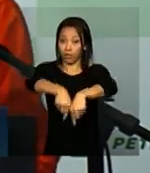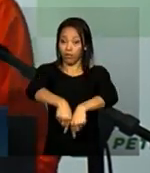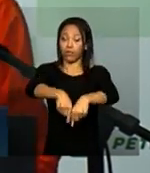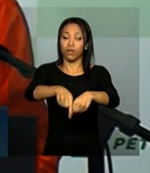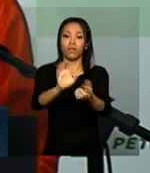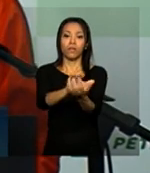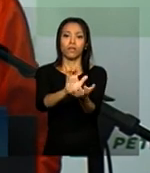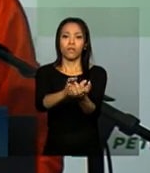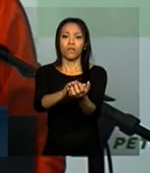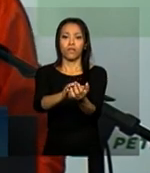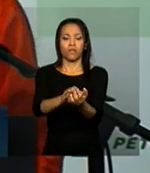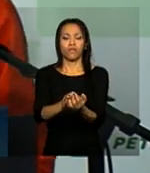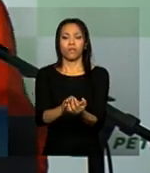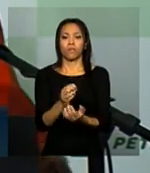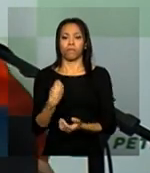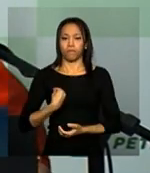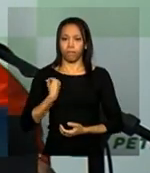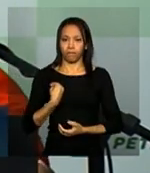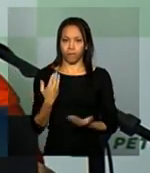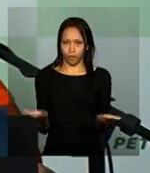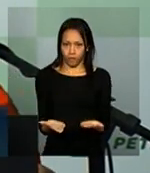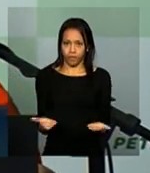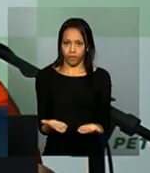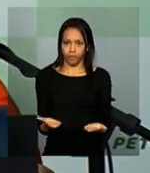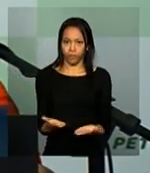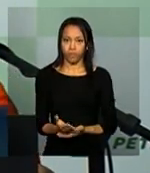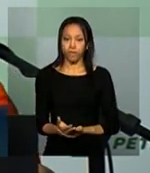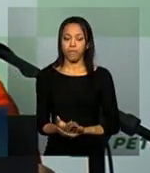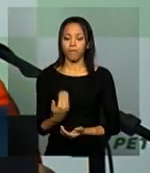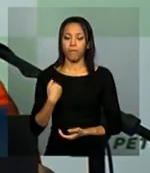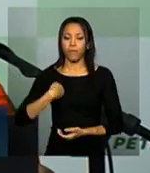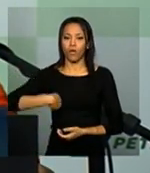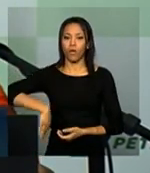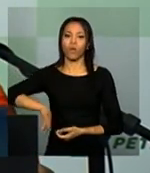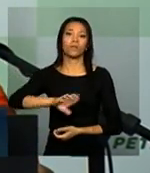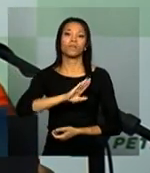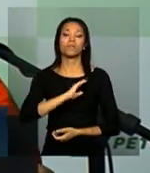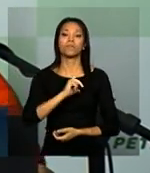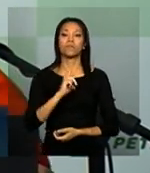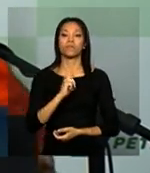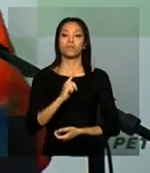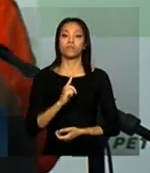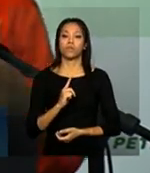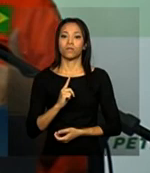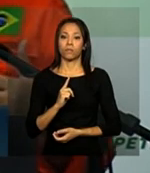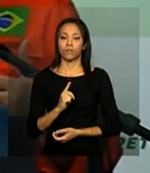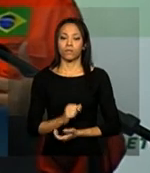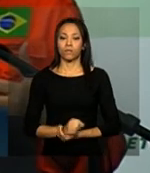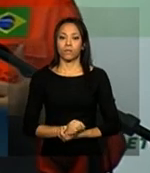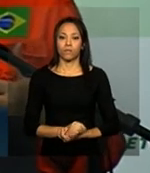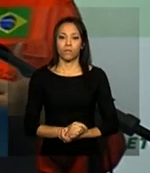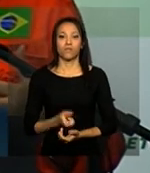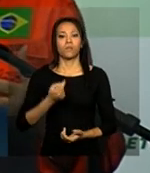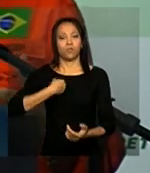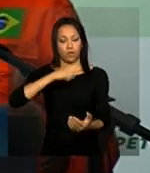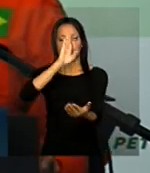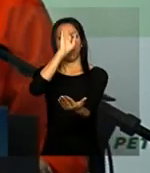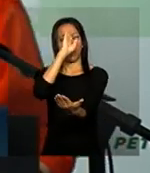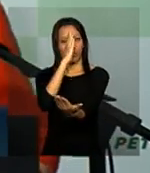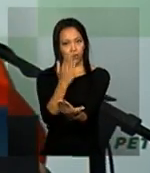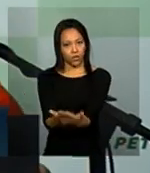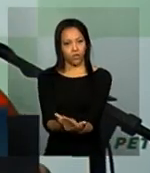aqui no Recife, nós estamos, e eu acredito que